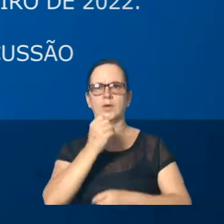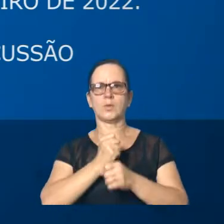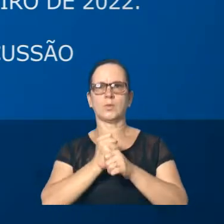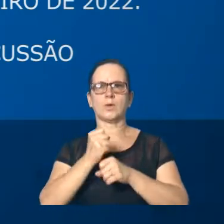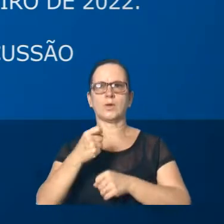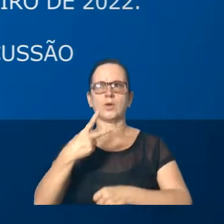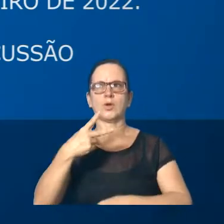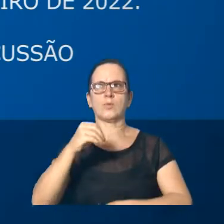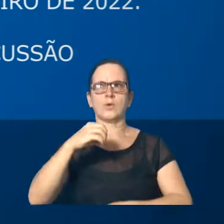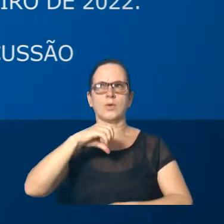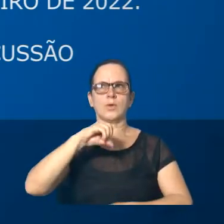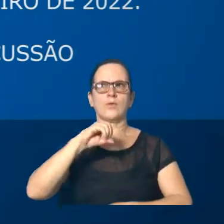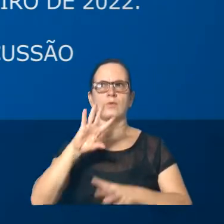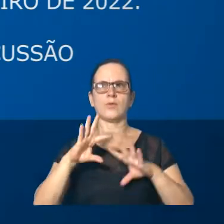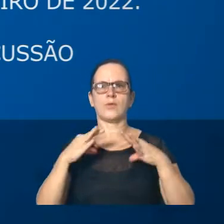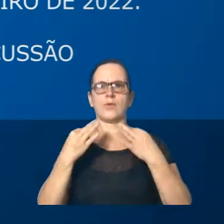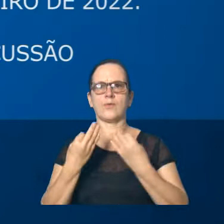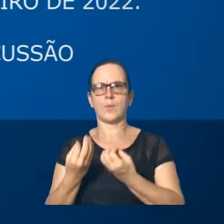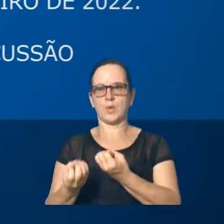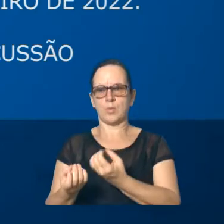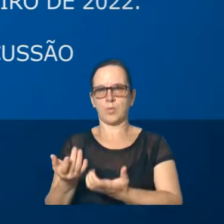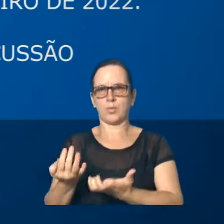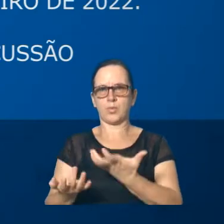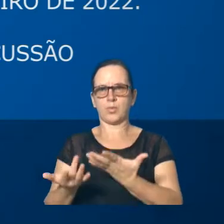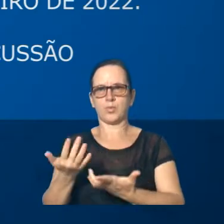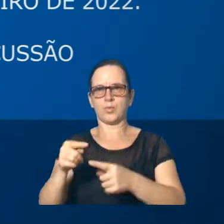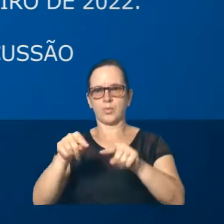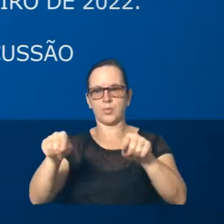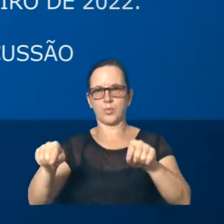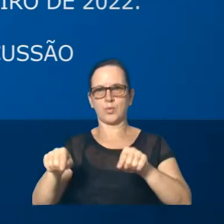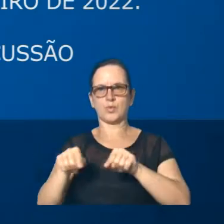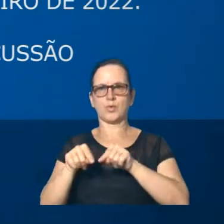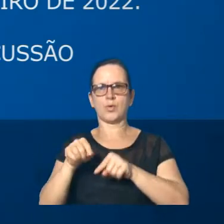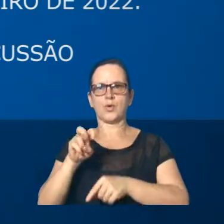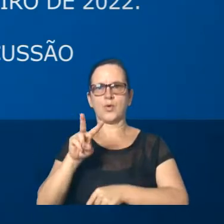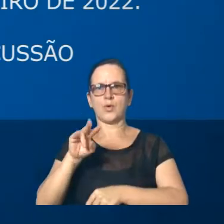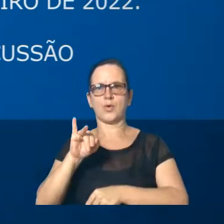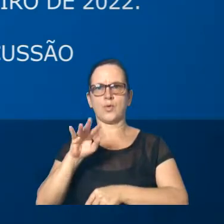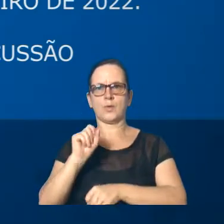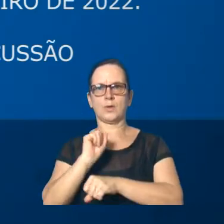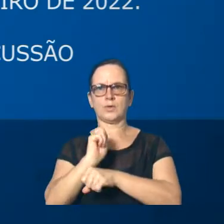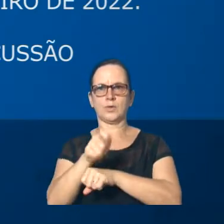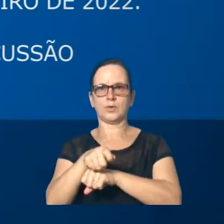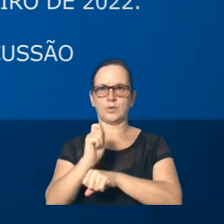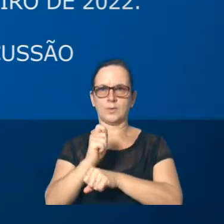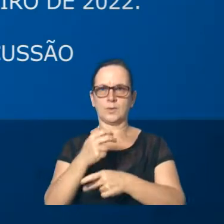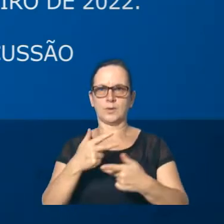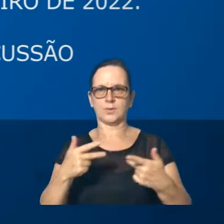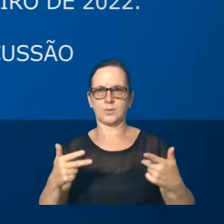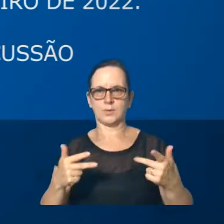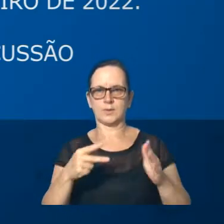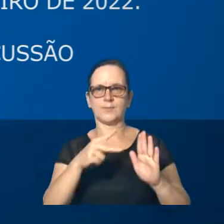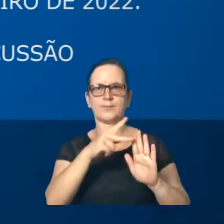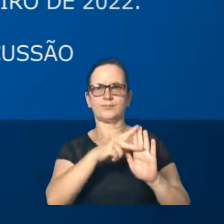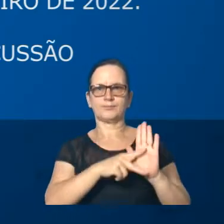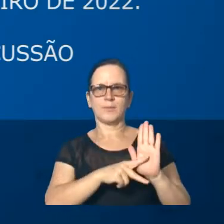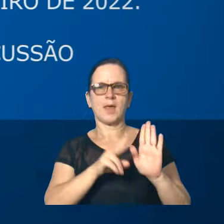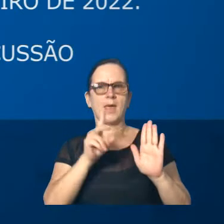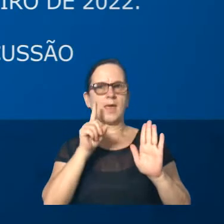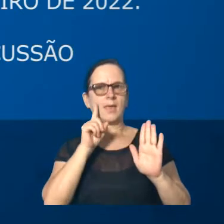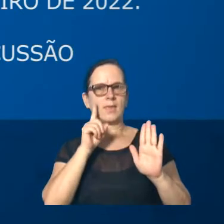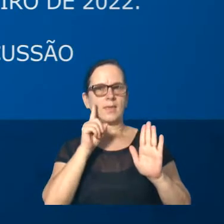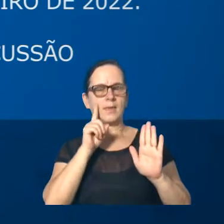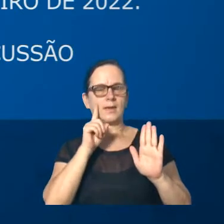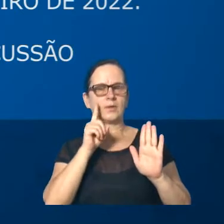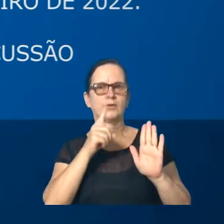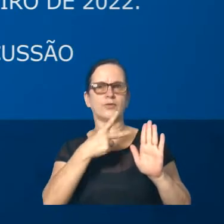famílias atingidas pelo incêndio ocorrido na área denominada Vila dos Pescadores e da outras providências. A data